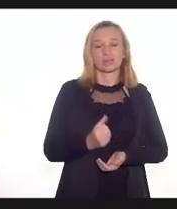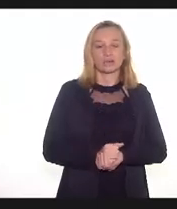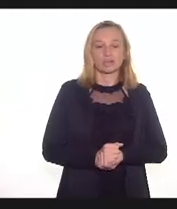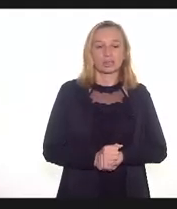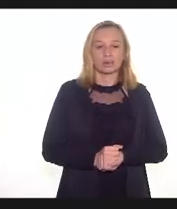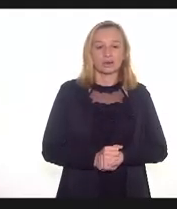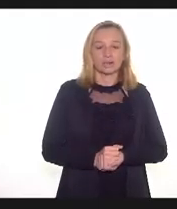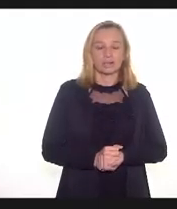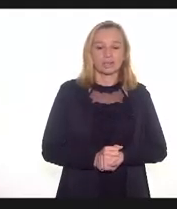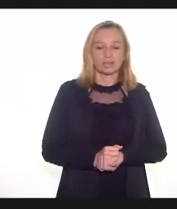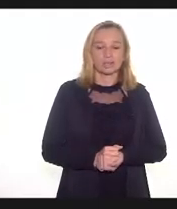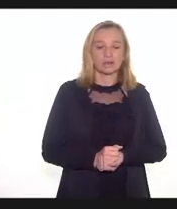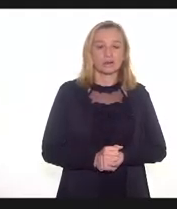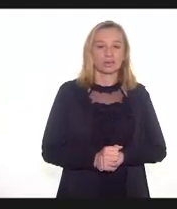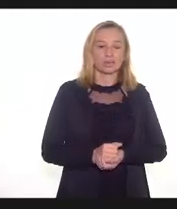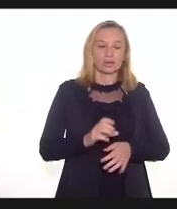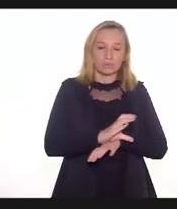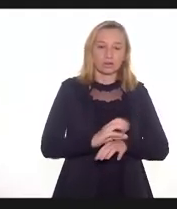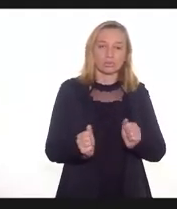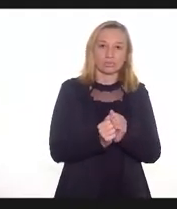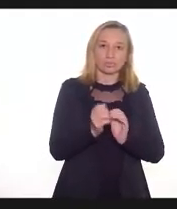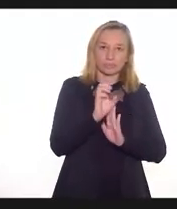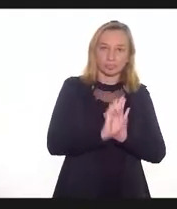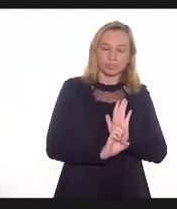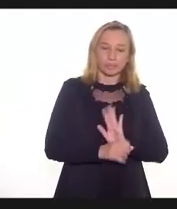é pela constitucionalidade com emenda.